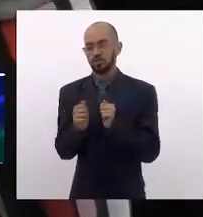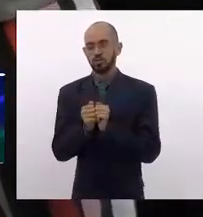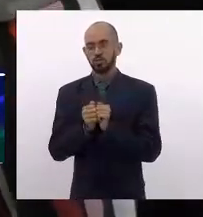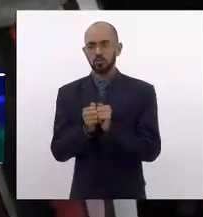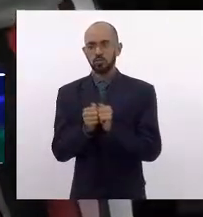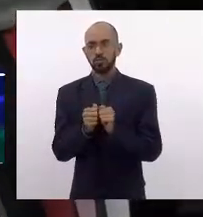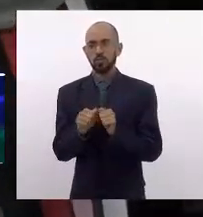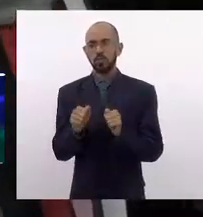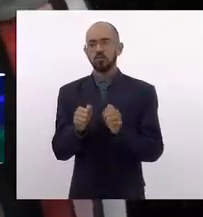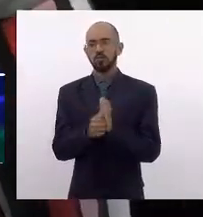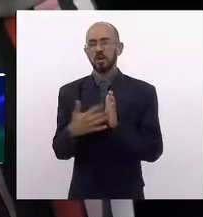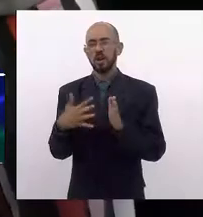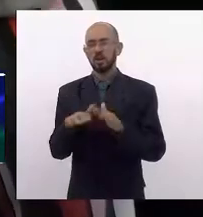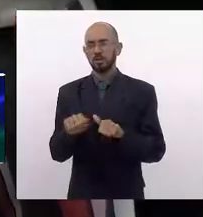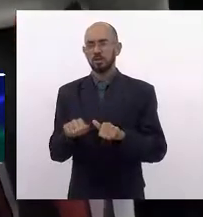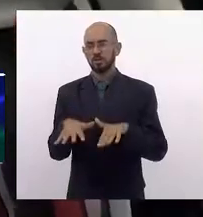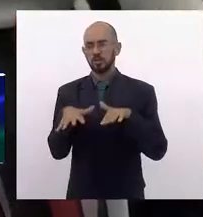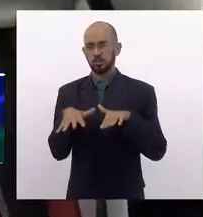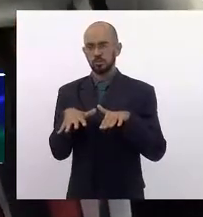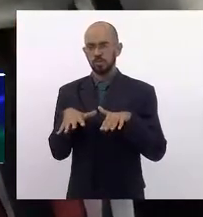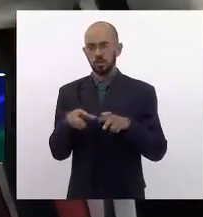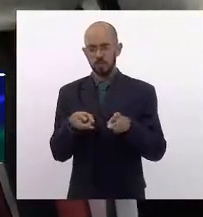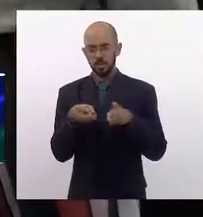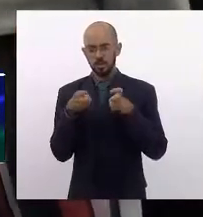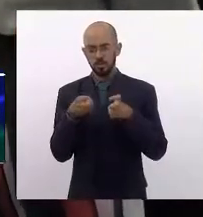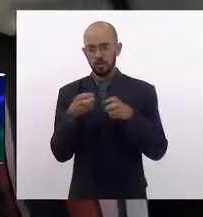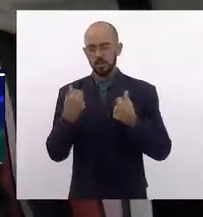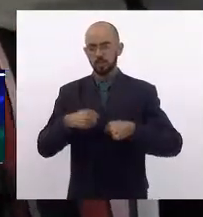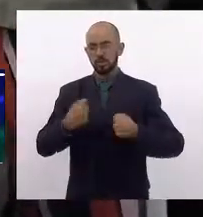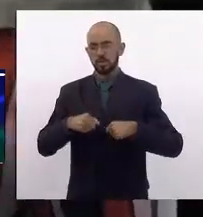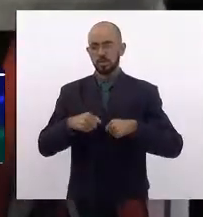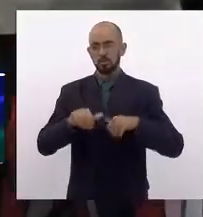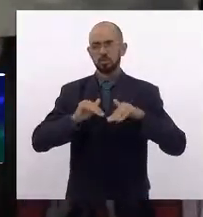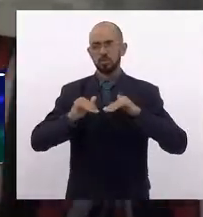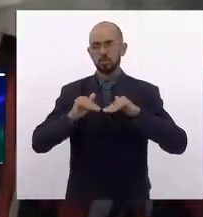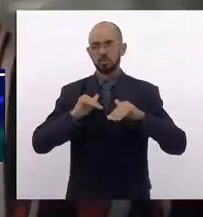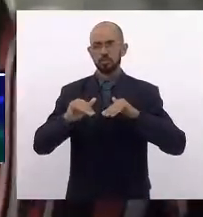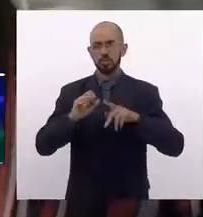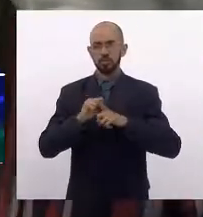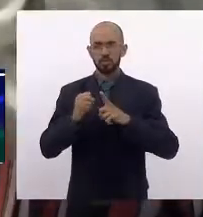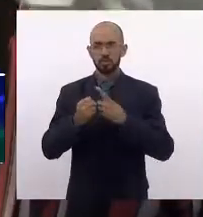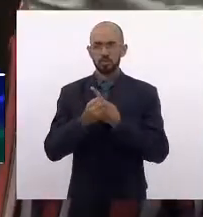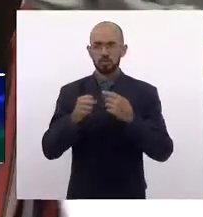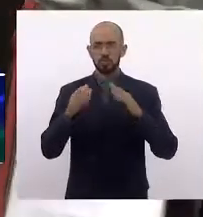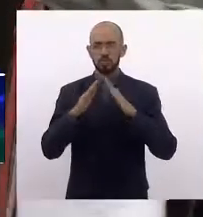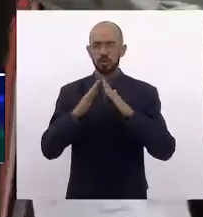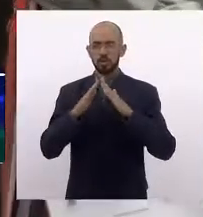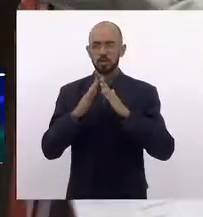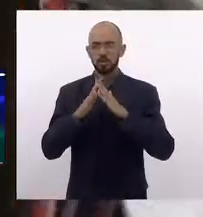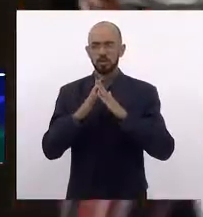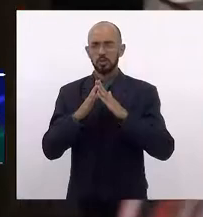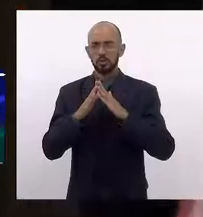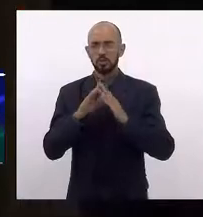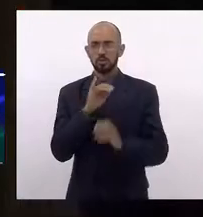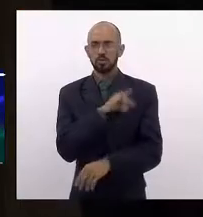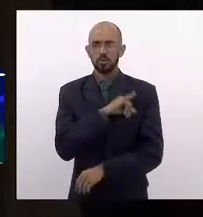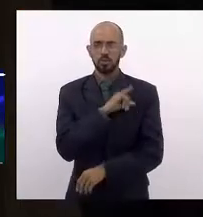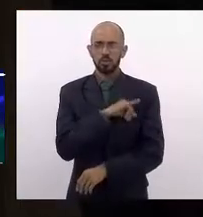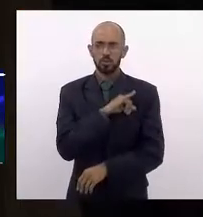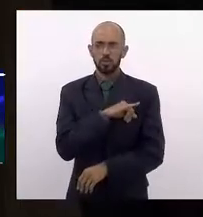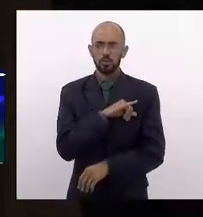várias audiências públicas que ouviram os movimentos sociais de moradia popular no estado do Rio de Janeiro